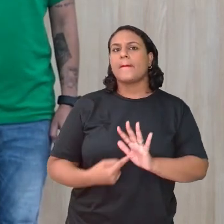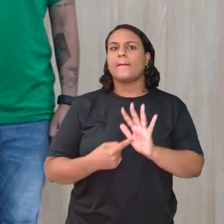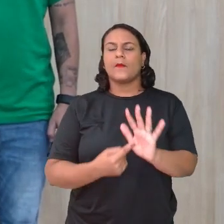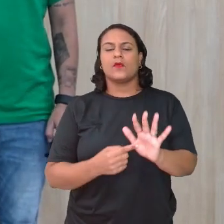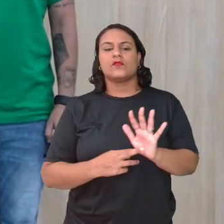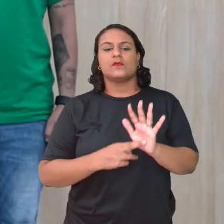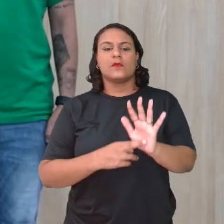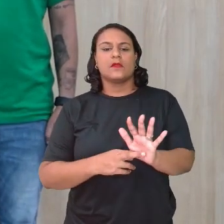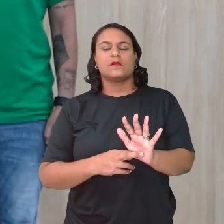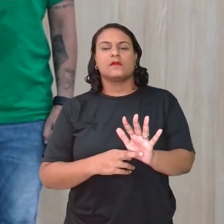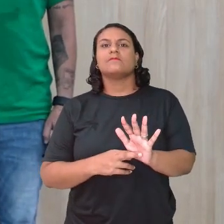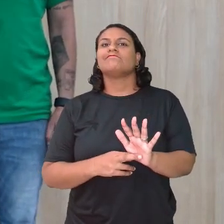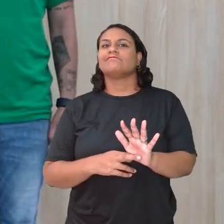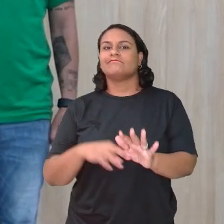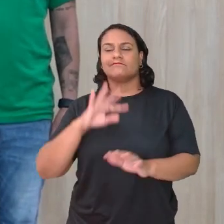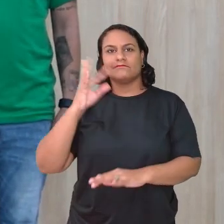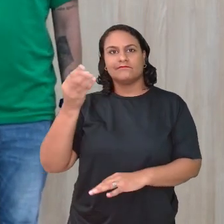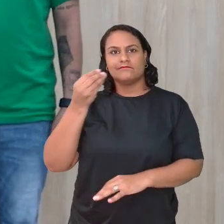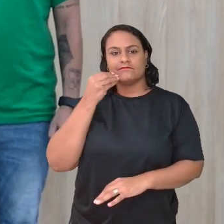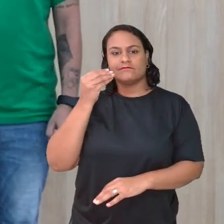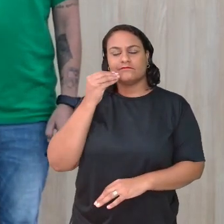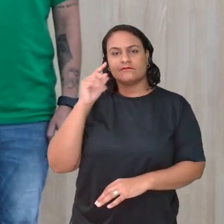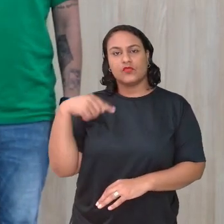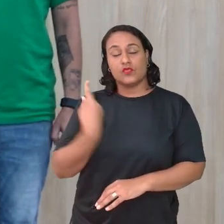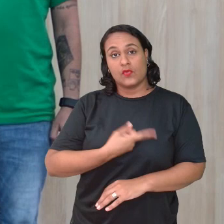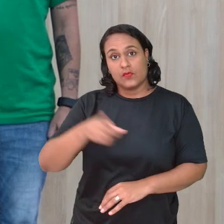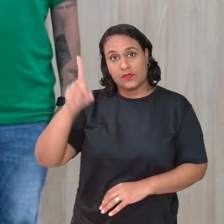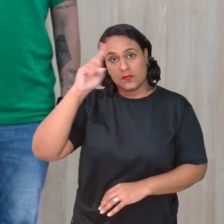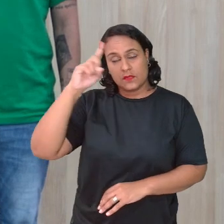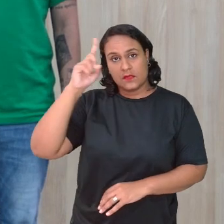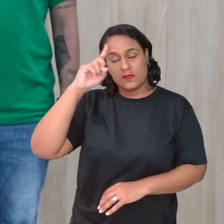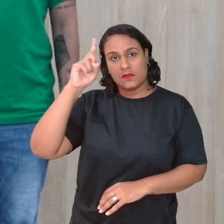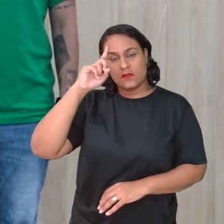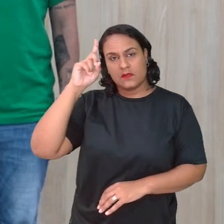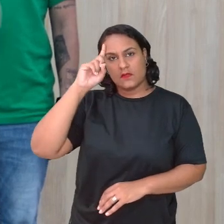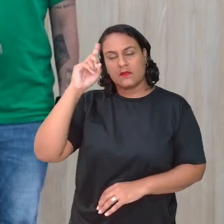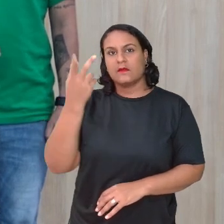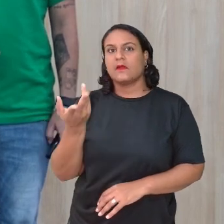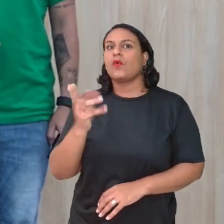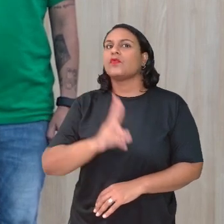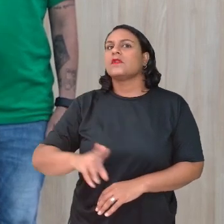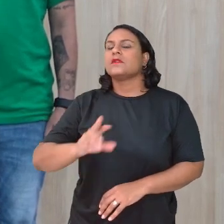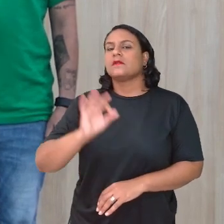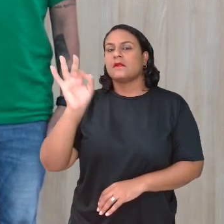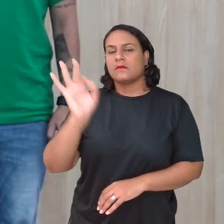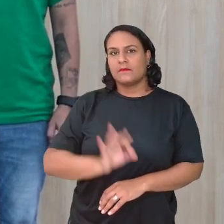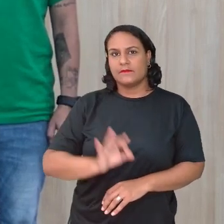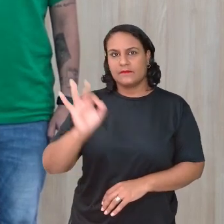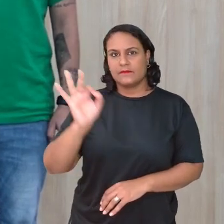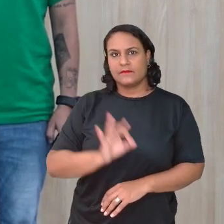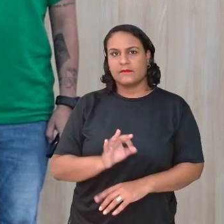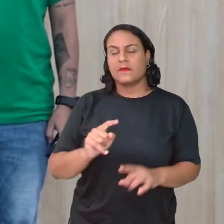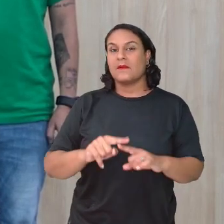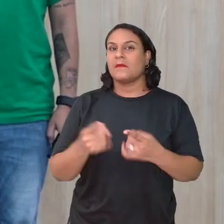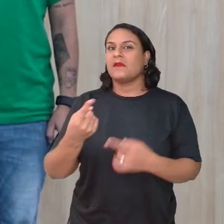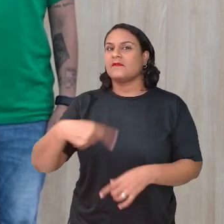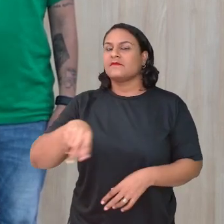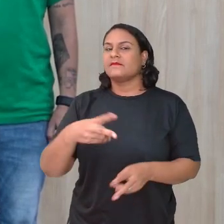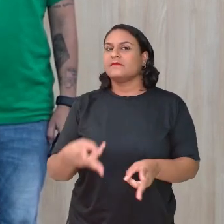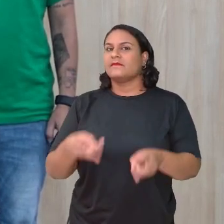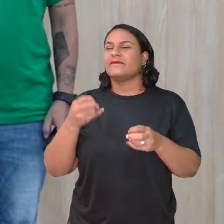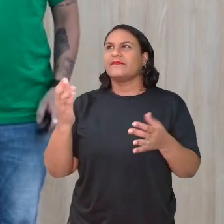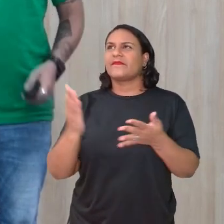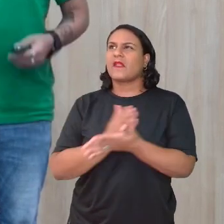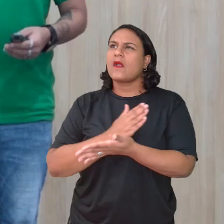olha a probabilidade no nosso cotidiano através das porcentagens, tá certo? Mas você vai perceber que